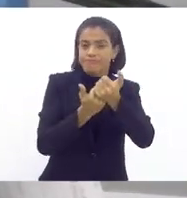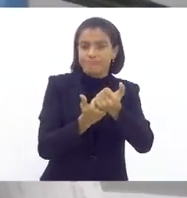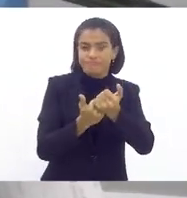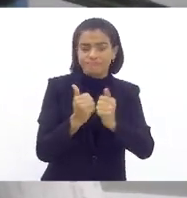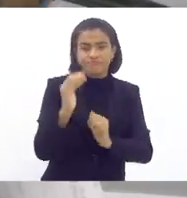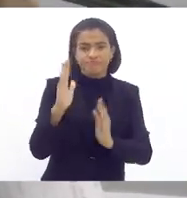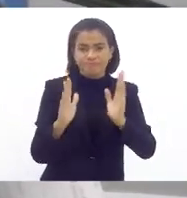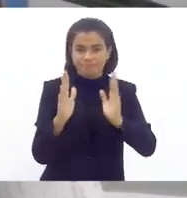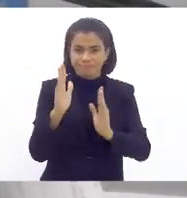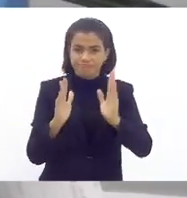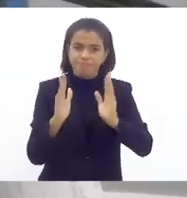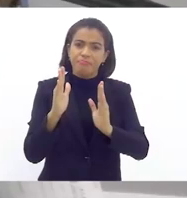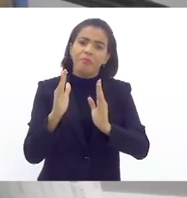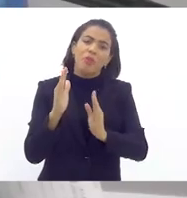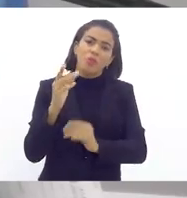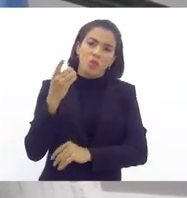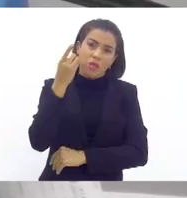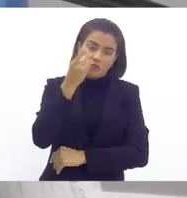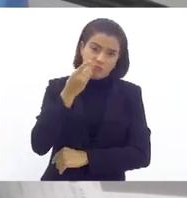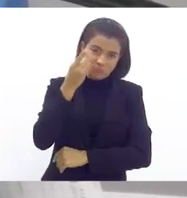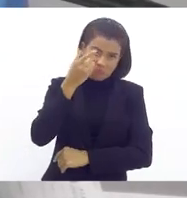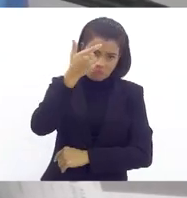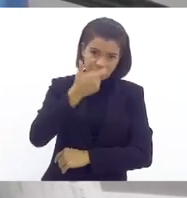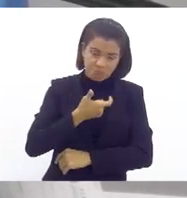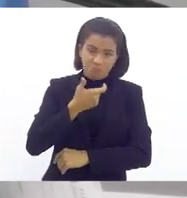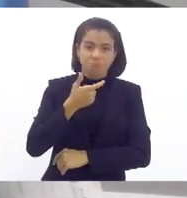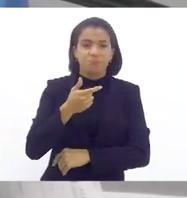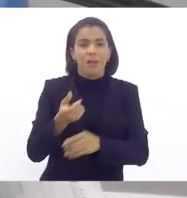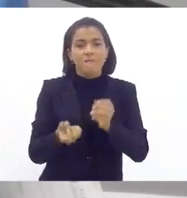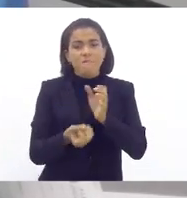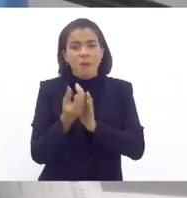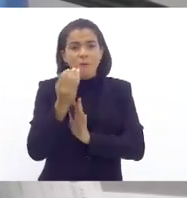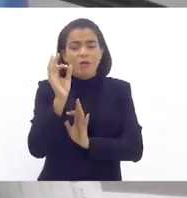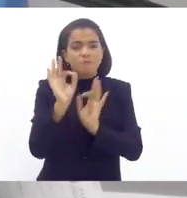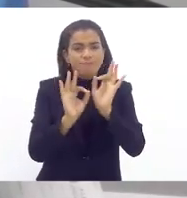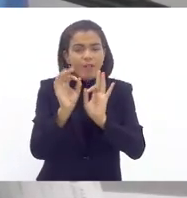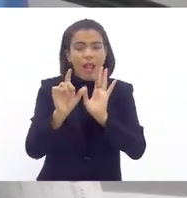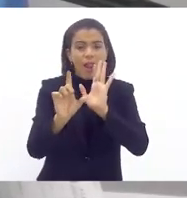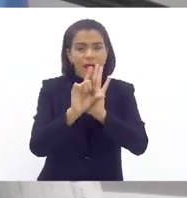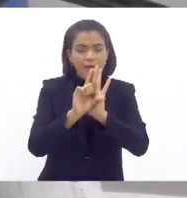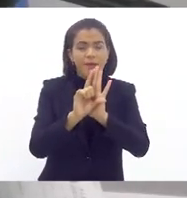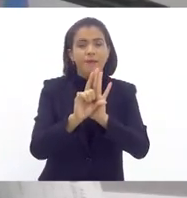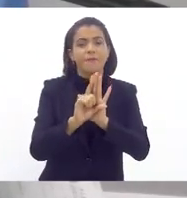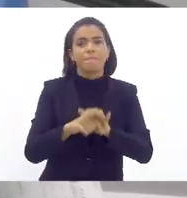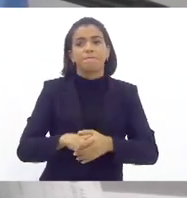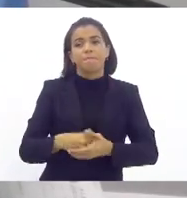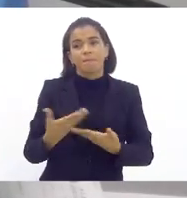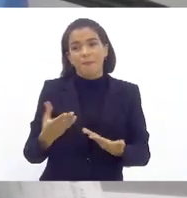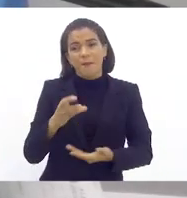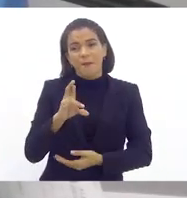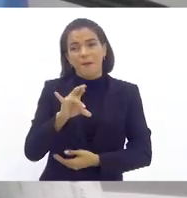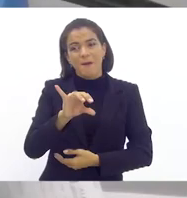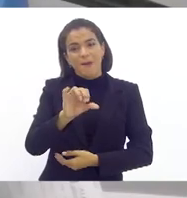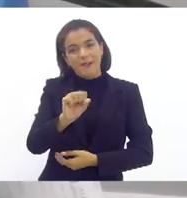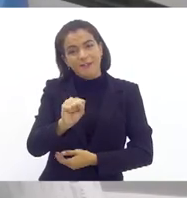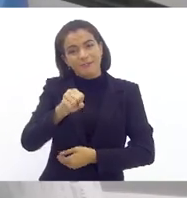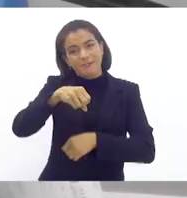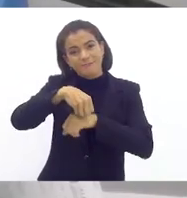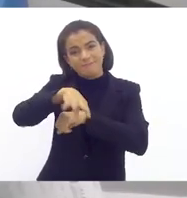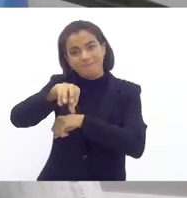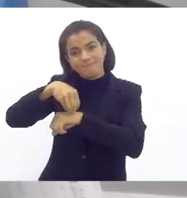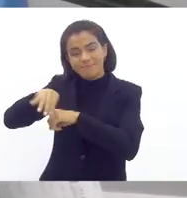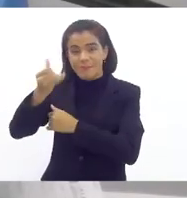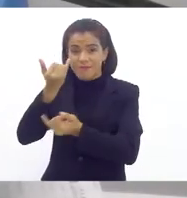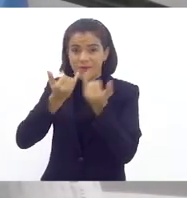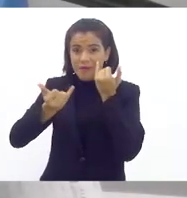na construção de formulação de projetos de leis e iniciativas parlamentares. Então, a Cris vai estar aqui passando para a gente algumas